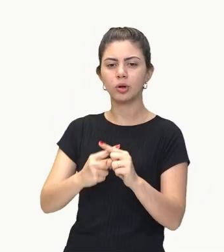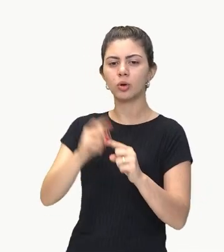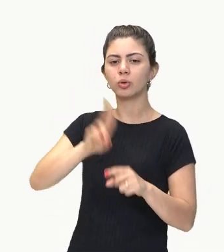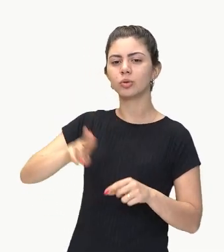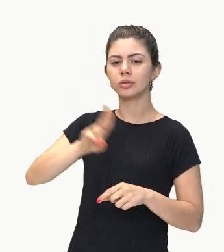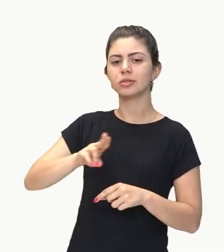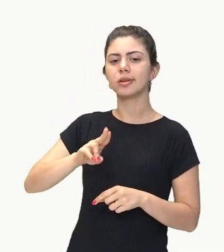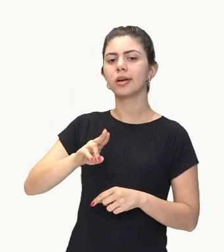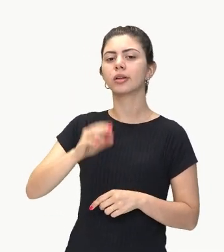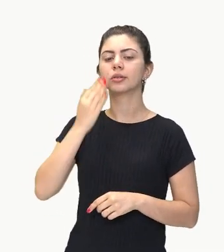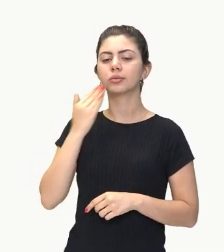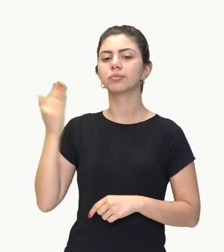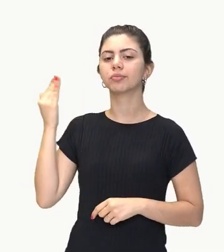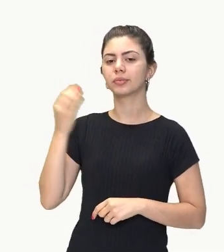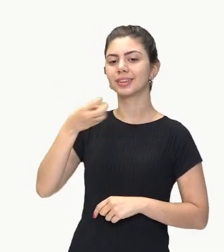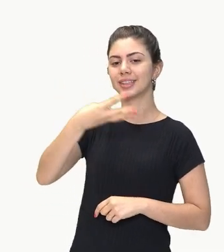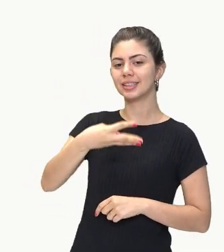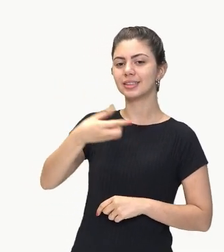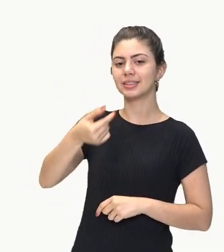número